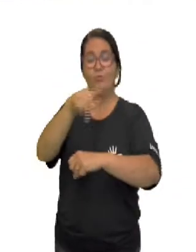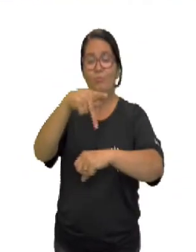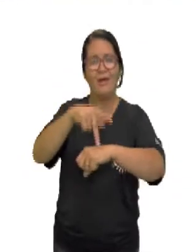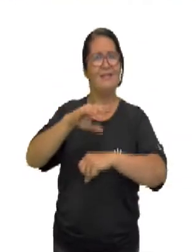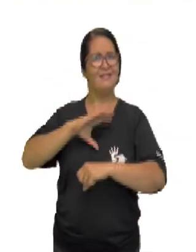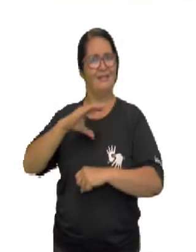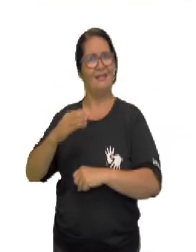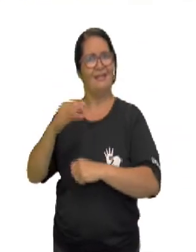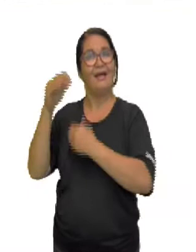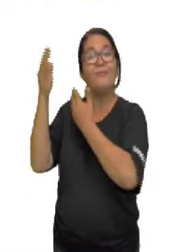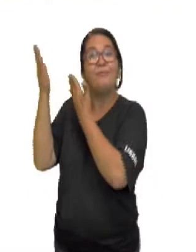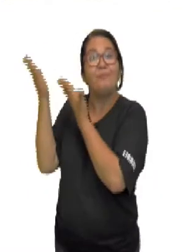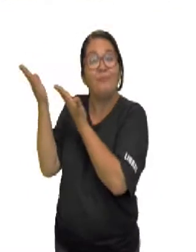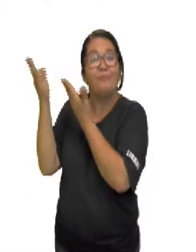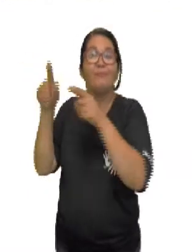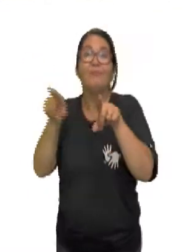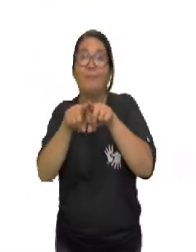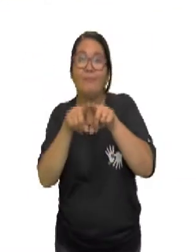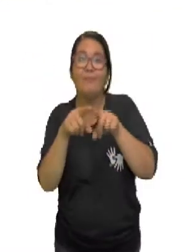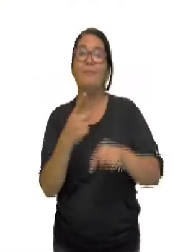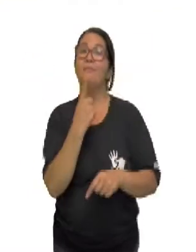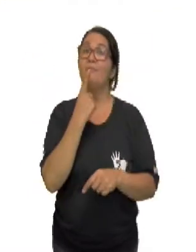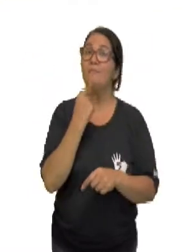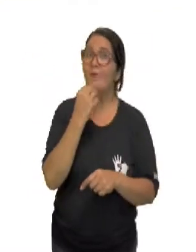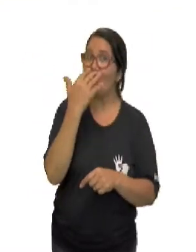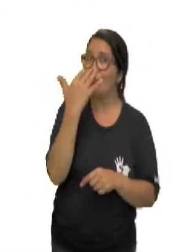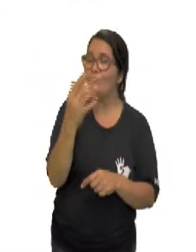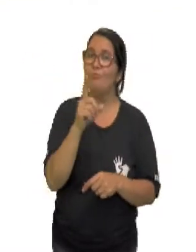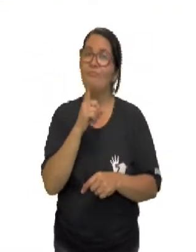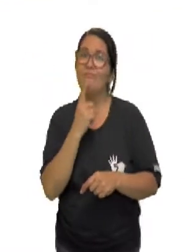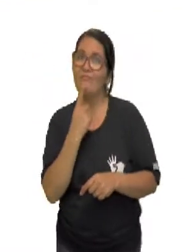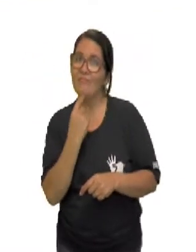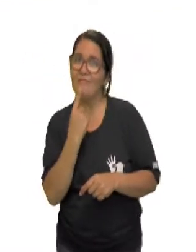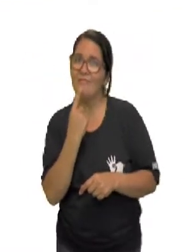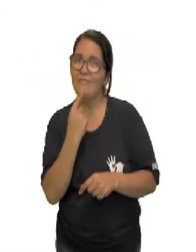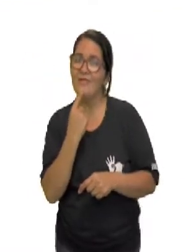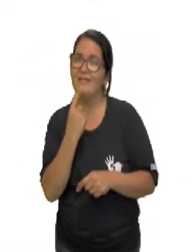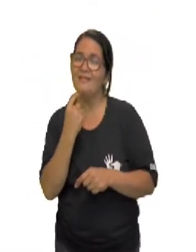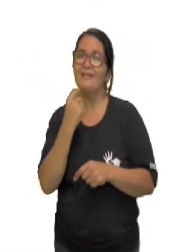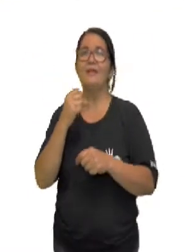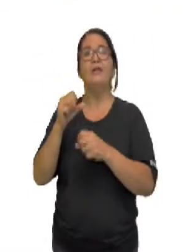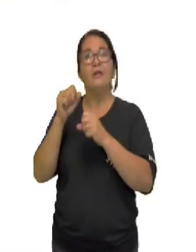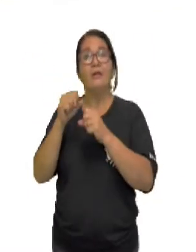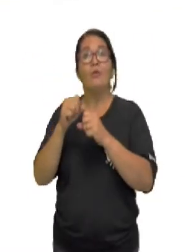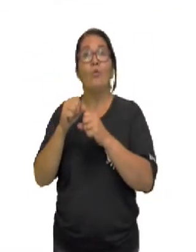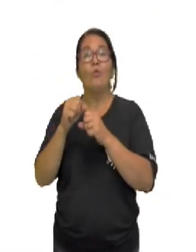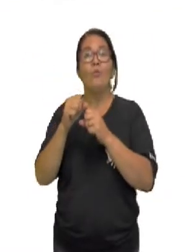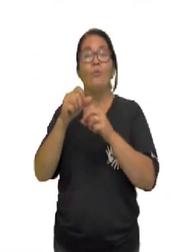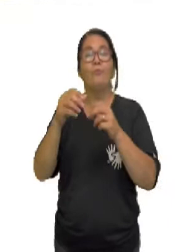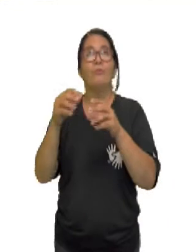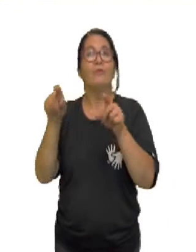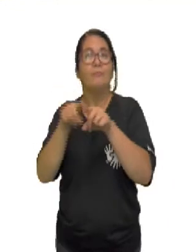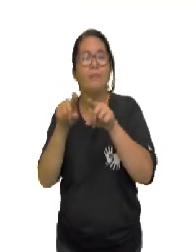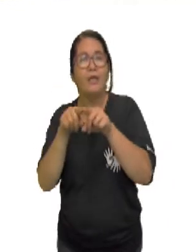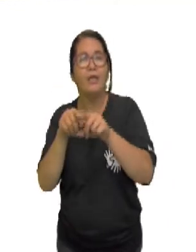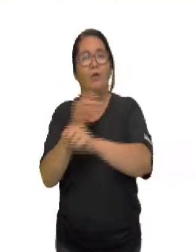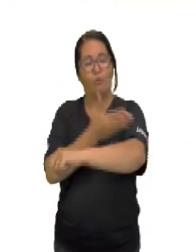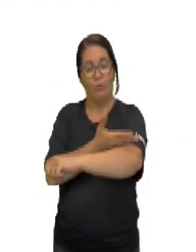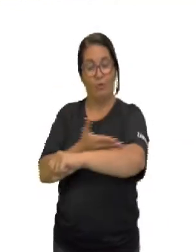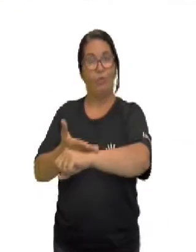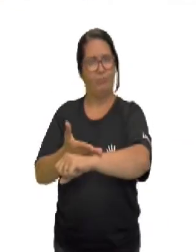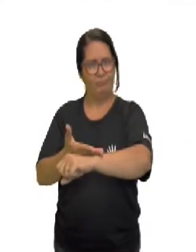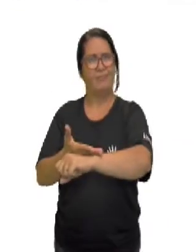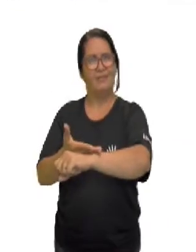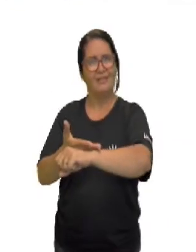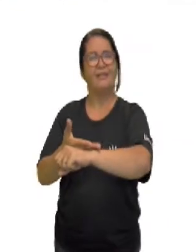do Canadá, junto com o branco, por causa da cruz de São Jorge, que está na bandeira da Inglaterra. O